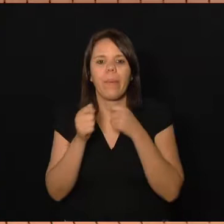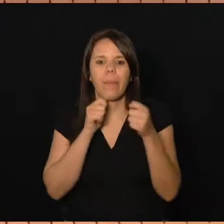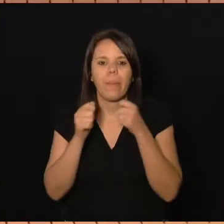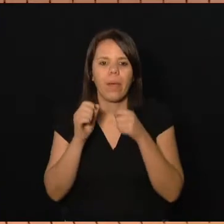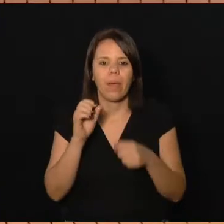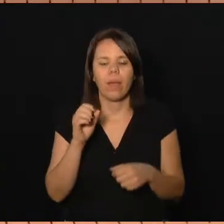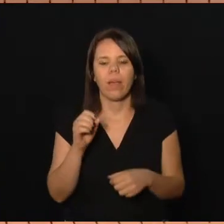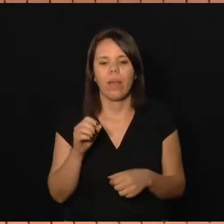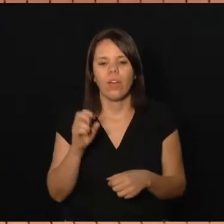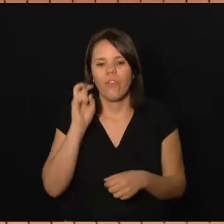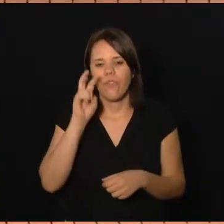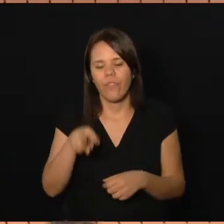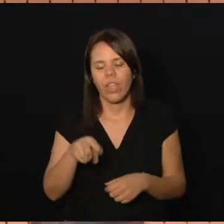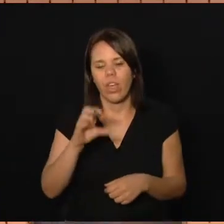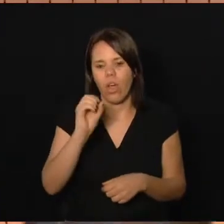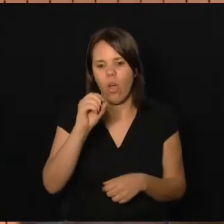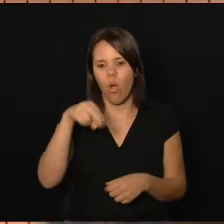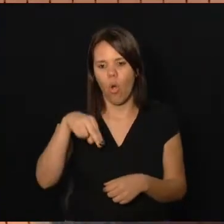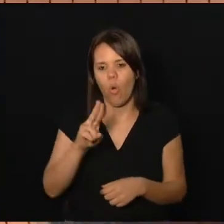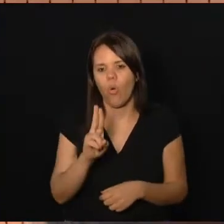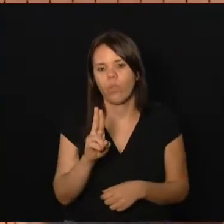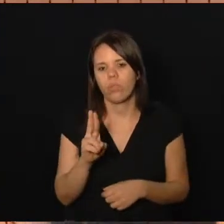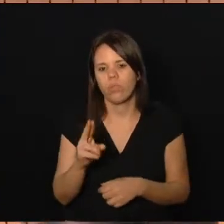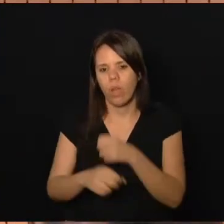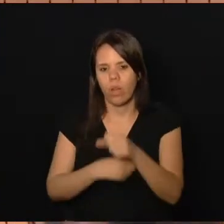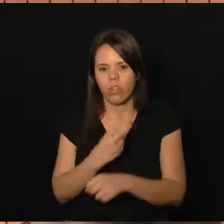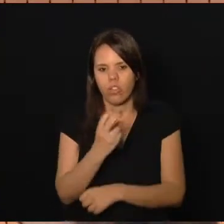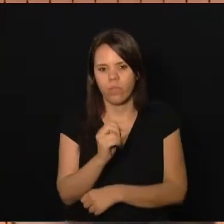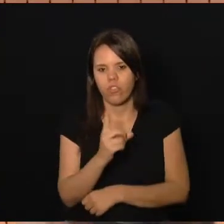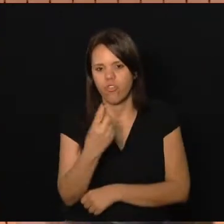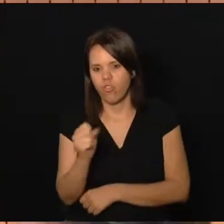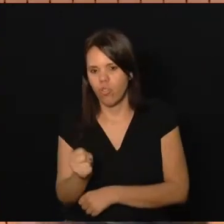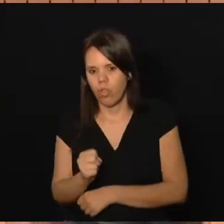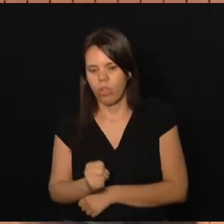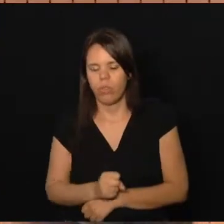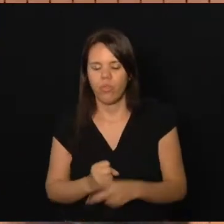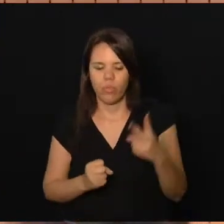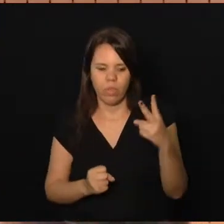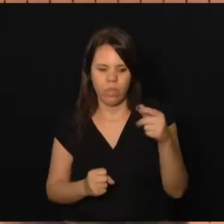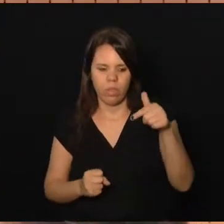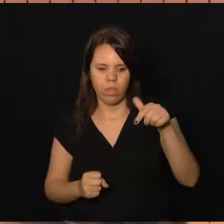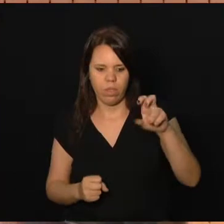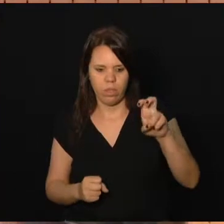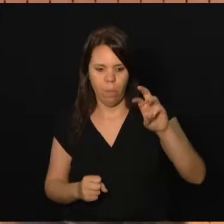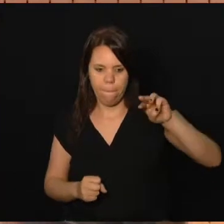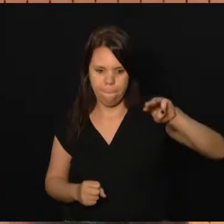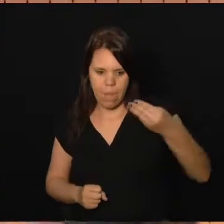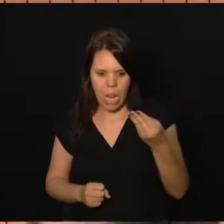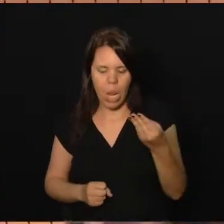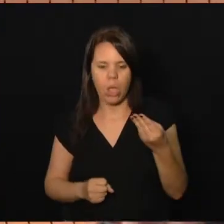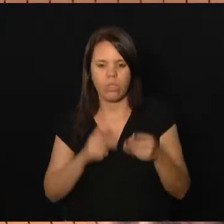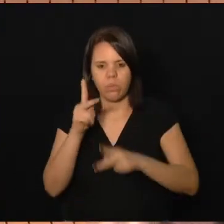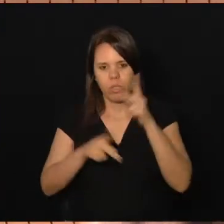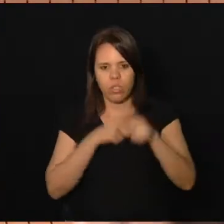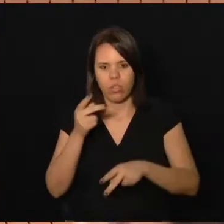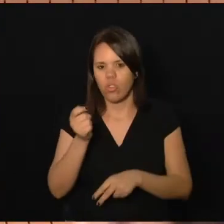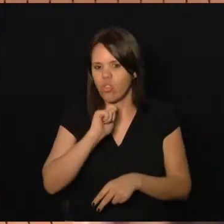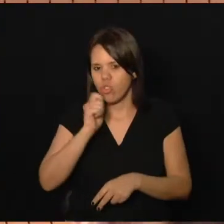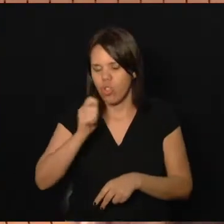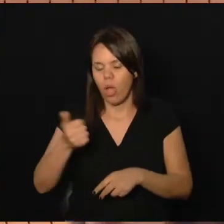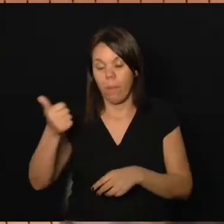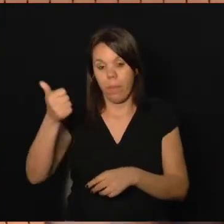disse que em 2018, 235 milhões de pessoas no mundo usaram drogas pela primeira vez. Não necessariamente quem usa